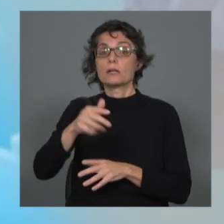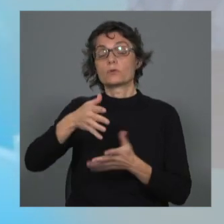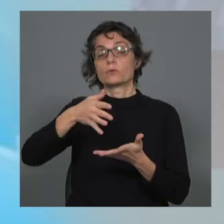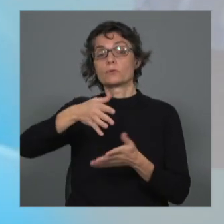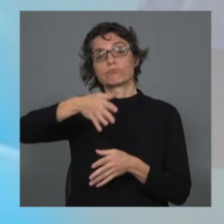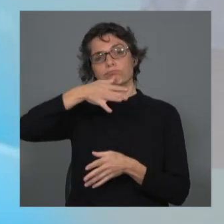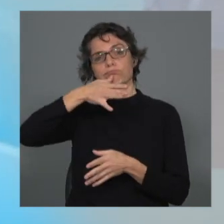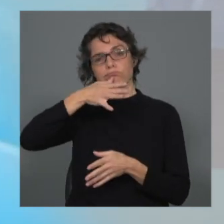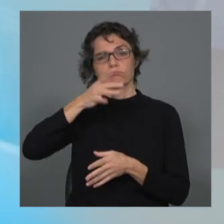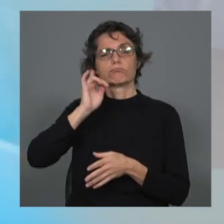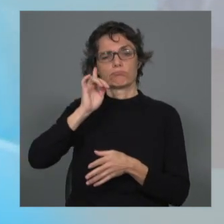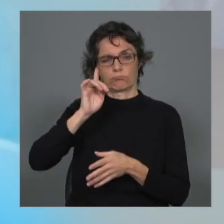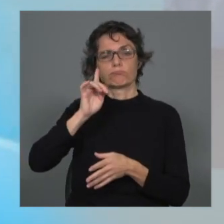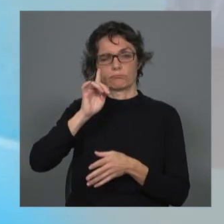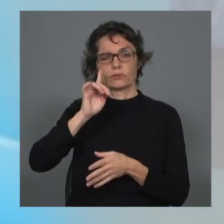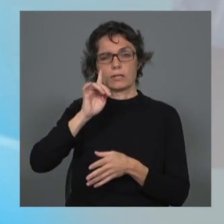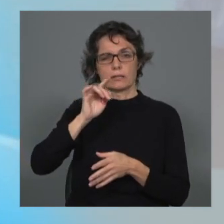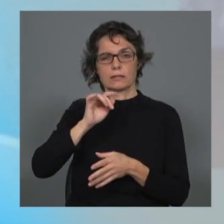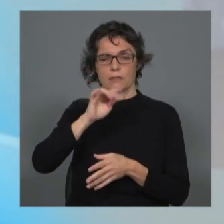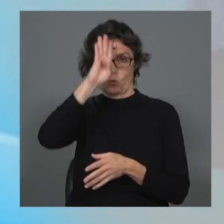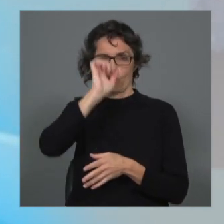lida com muita atenção.